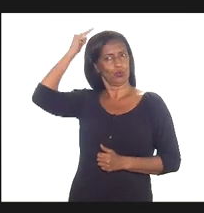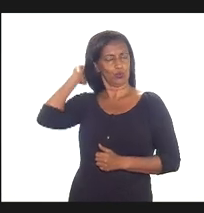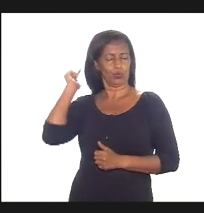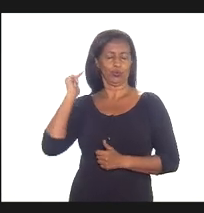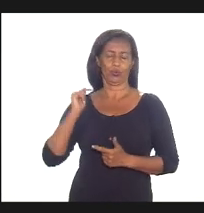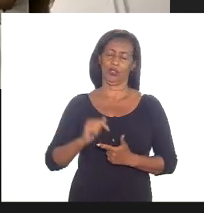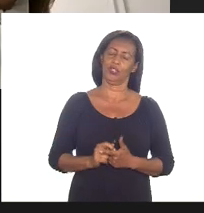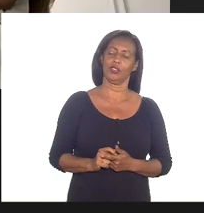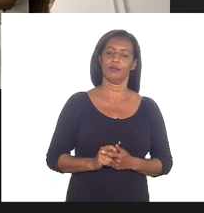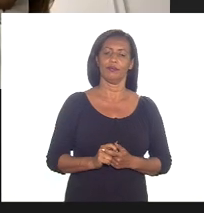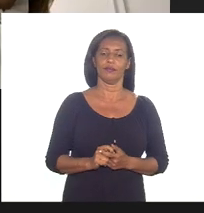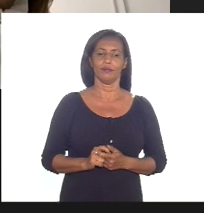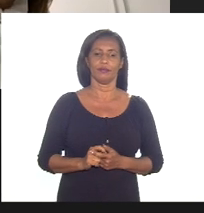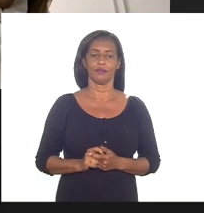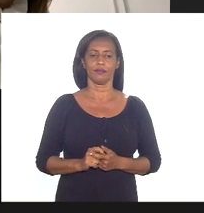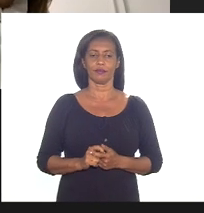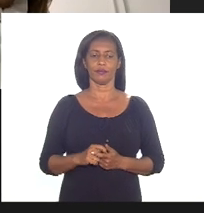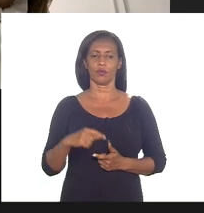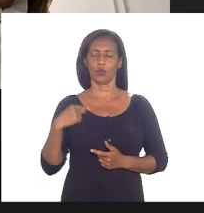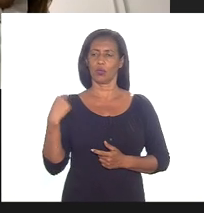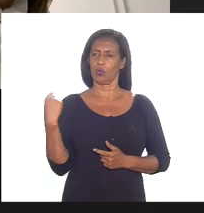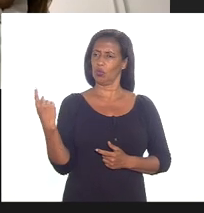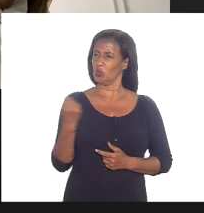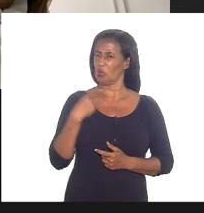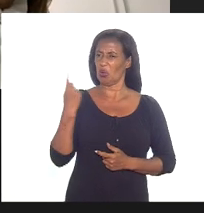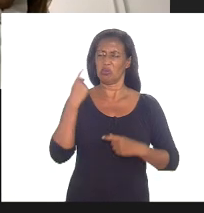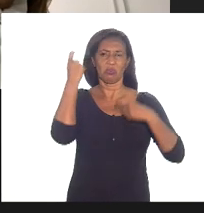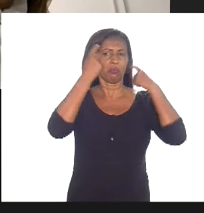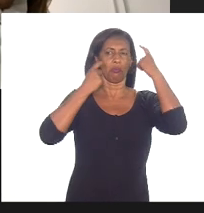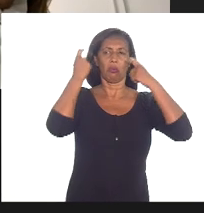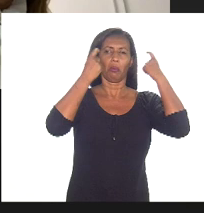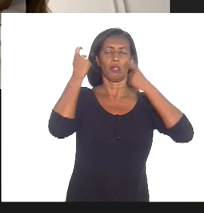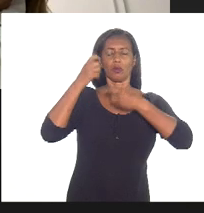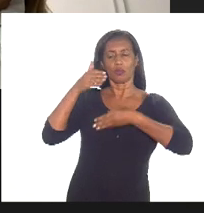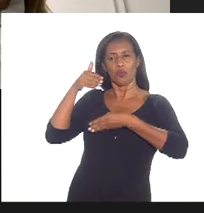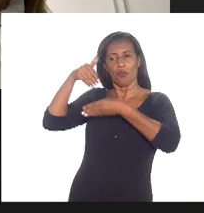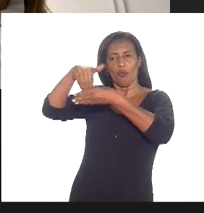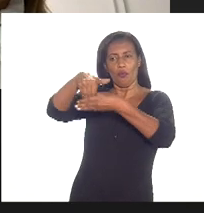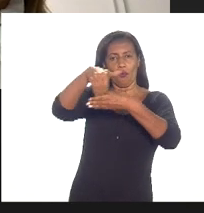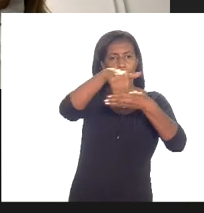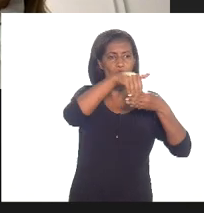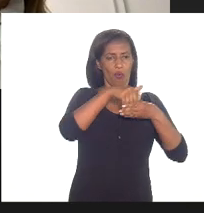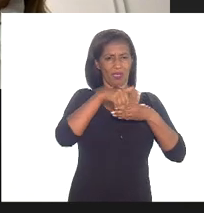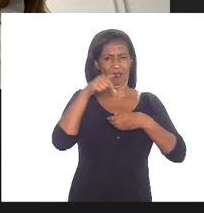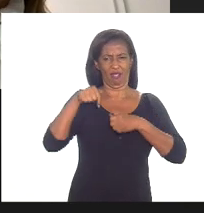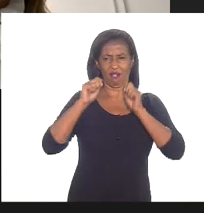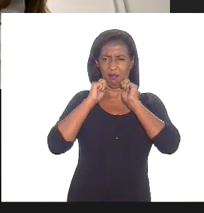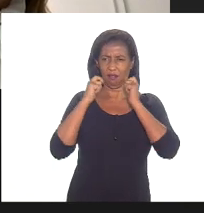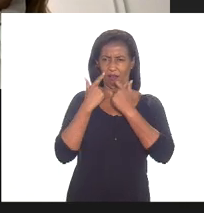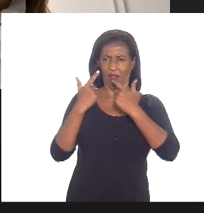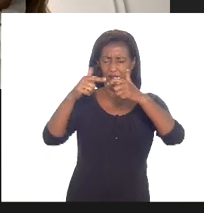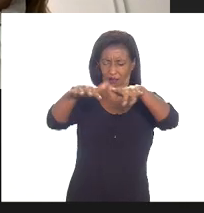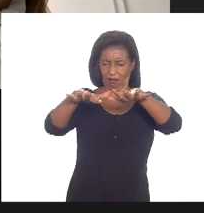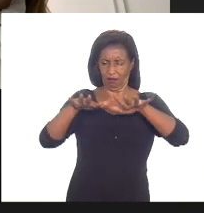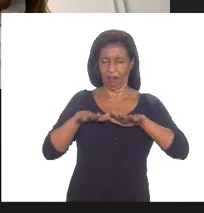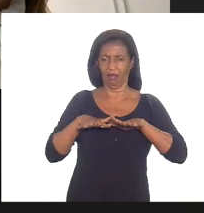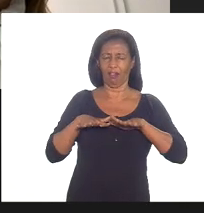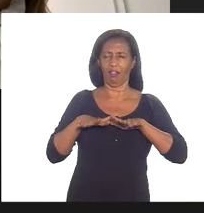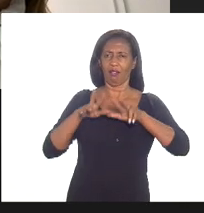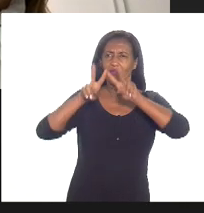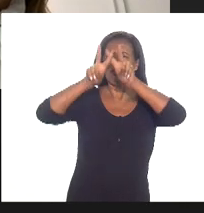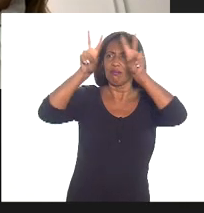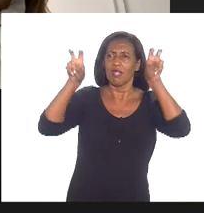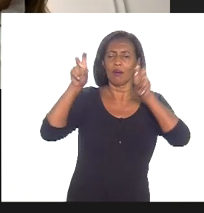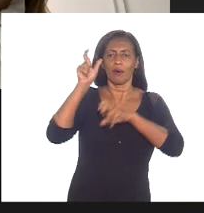da base do governo. Então, nós nunca tivemos nenhuma preocupação de votar dentro do plenário matérias que são de interesse